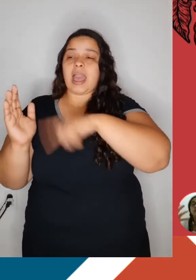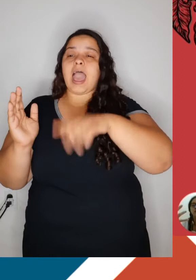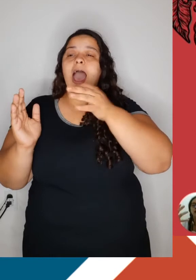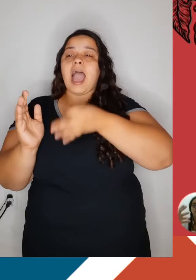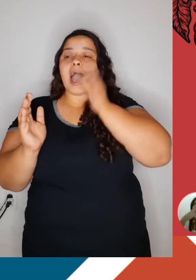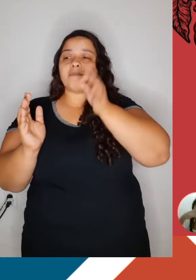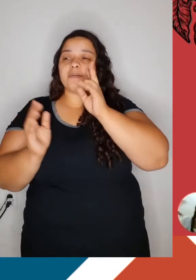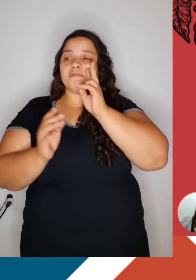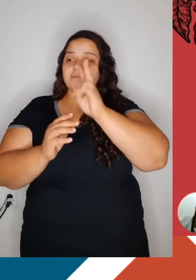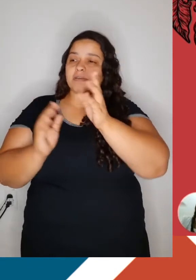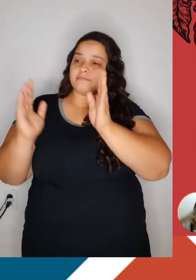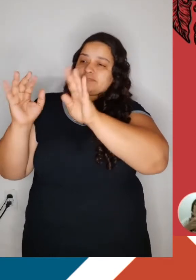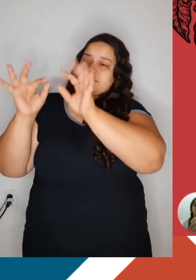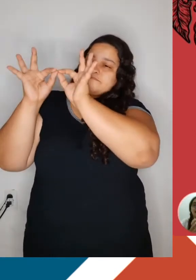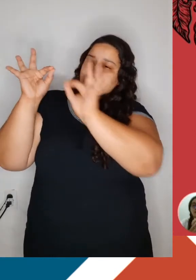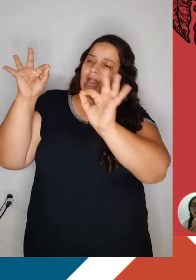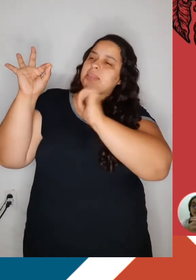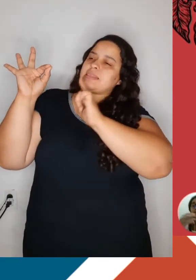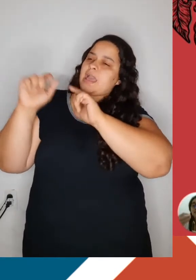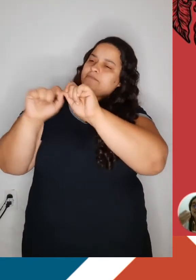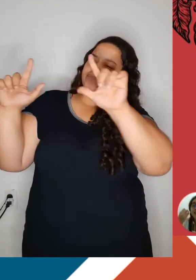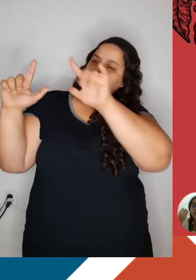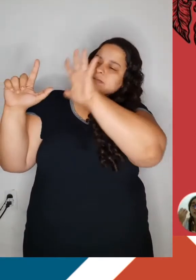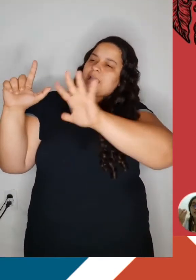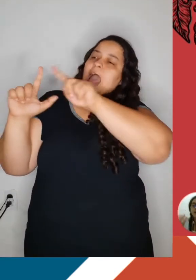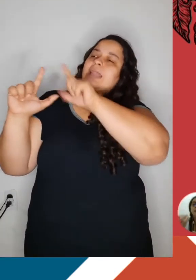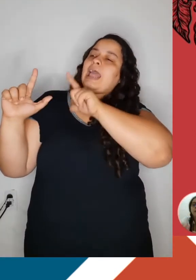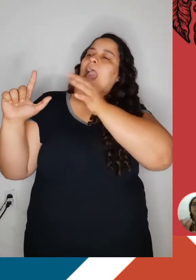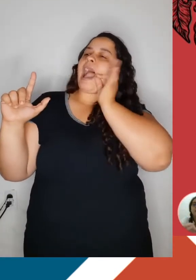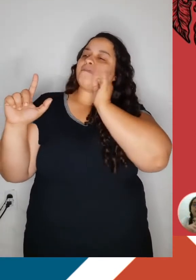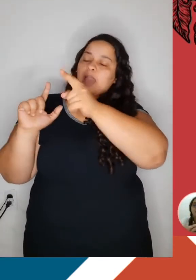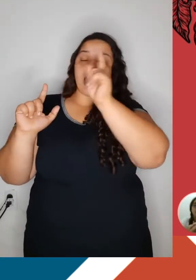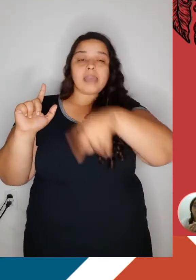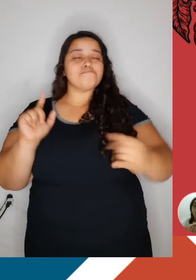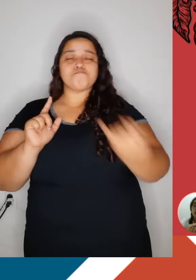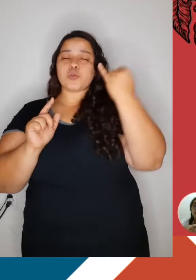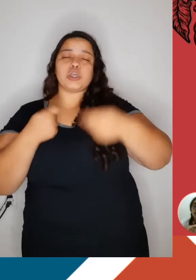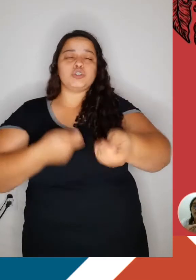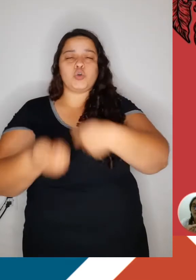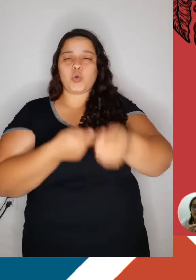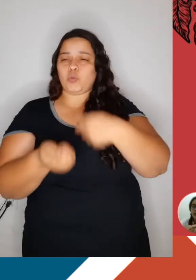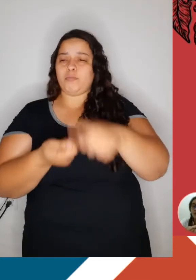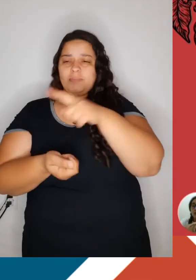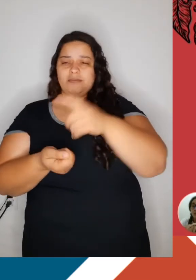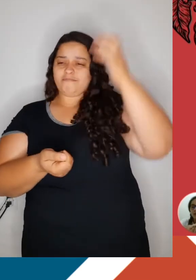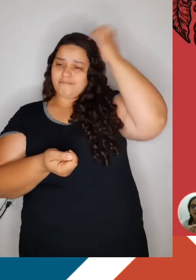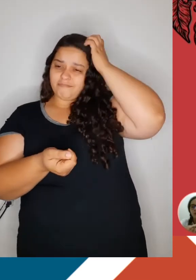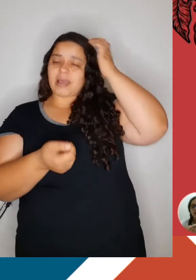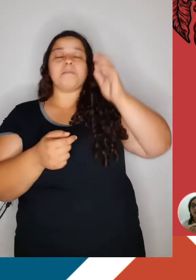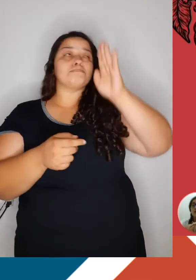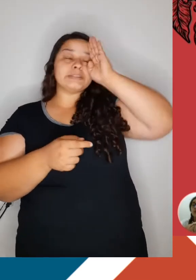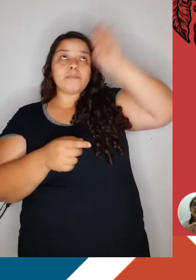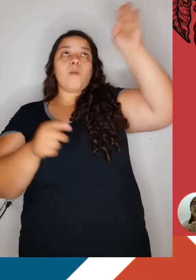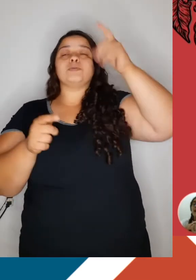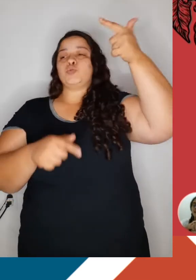o fruto do café, um ramo de café que vai ser extremamente importante para a economia imperial,